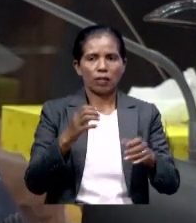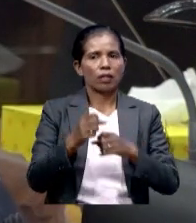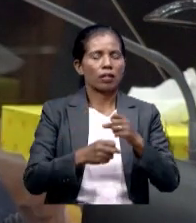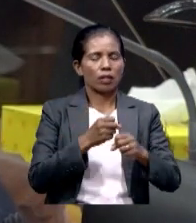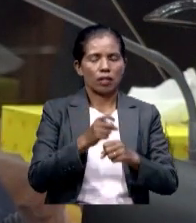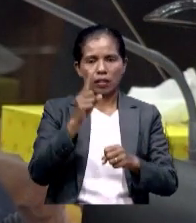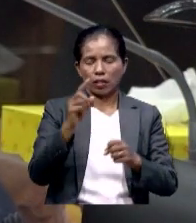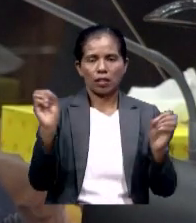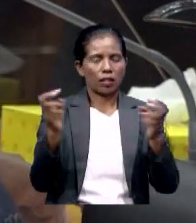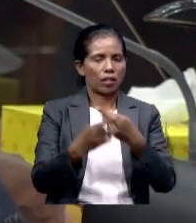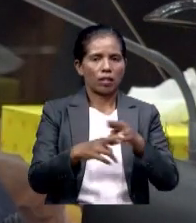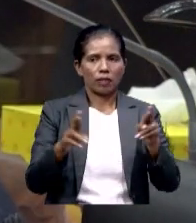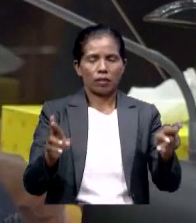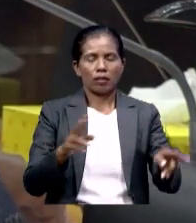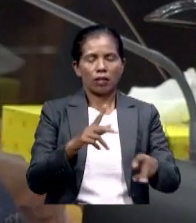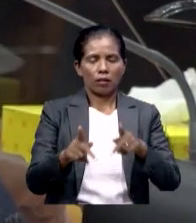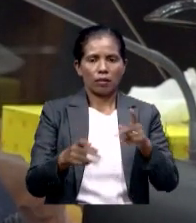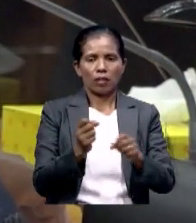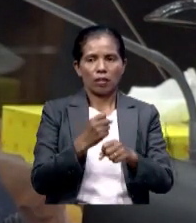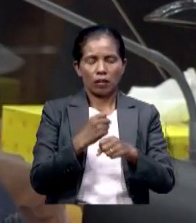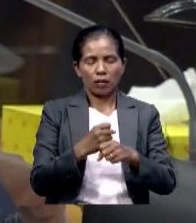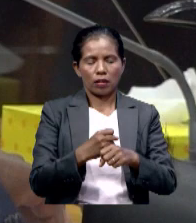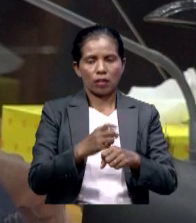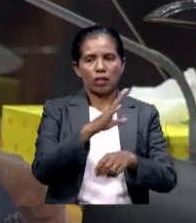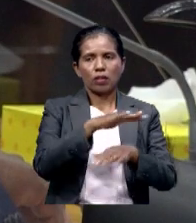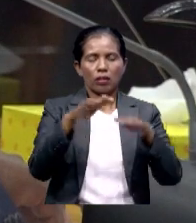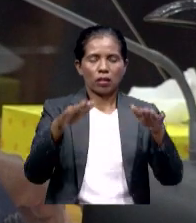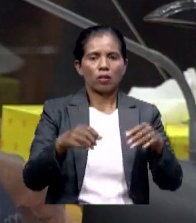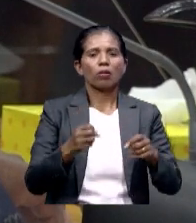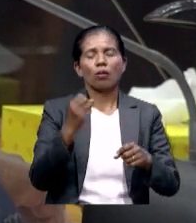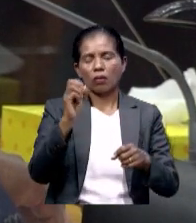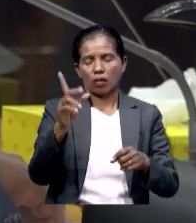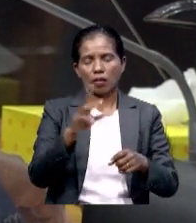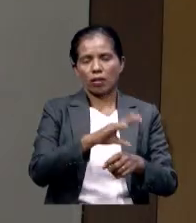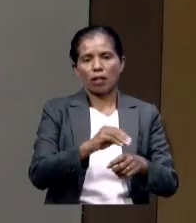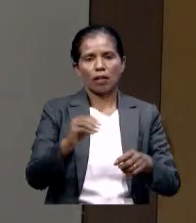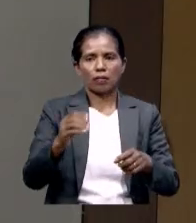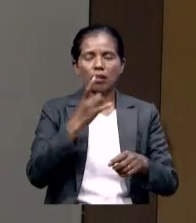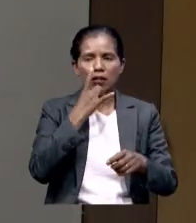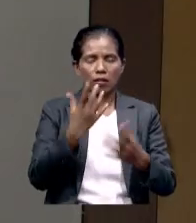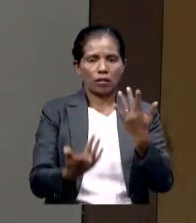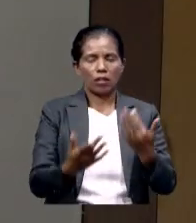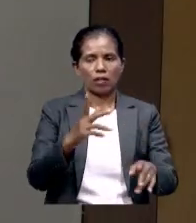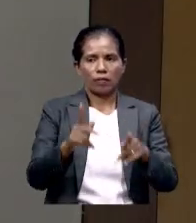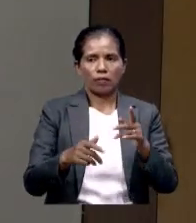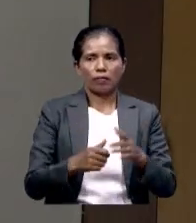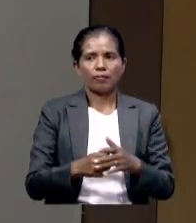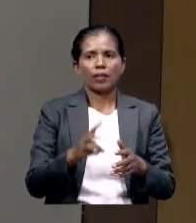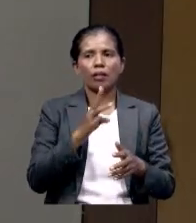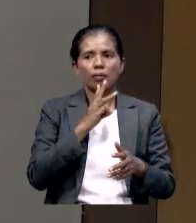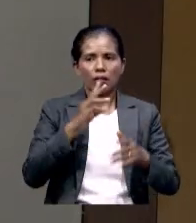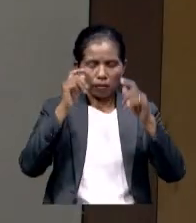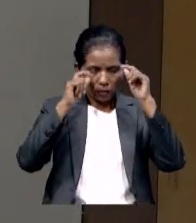resposta se povo ki gira mak fiu tu la halo bangu mansane kal hos ba ai hanu emen mate det be timor leste